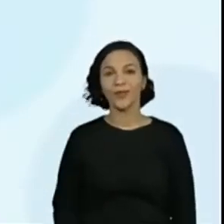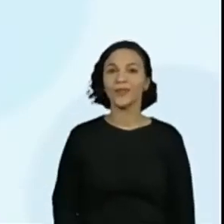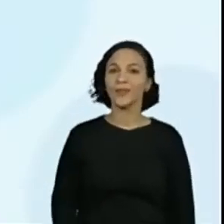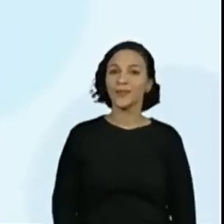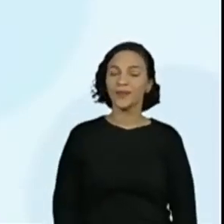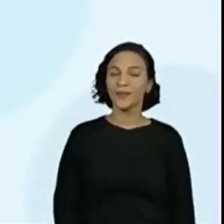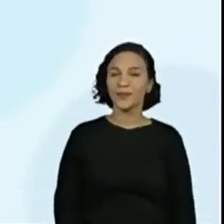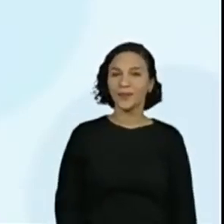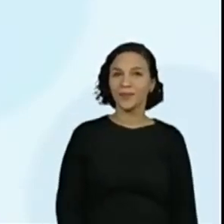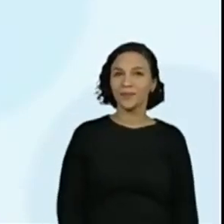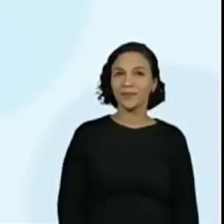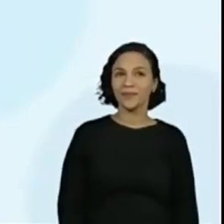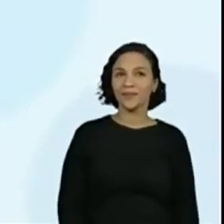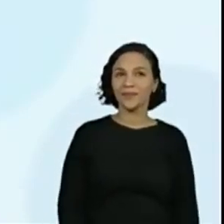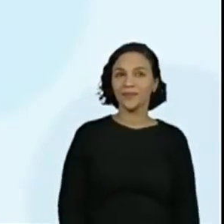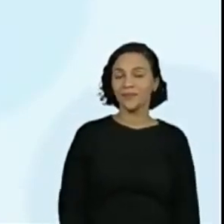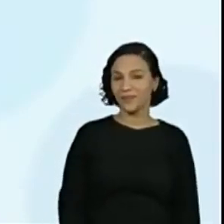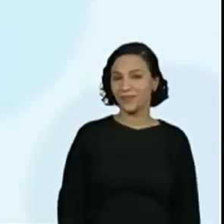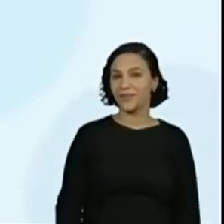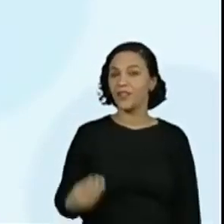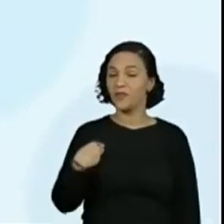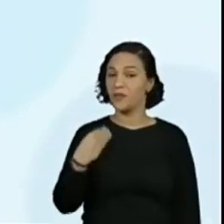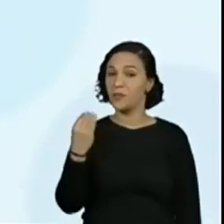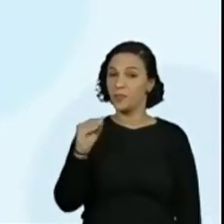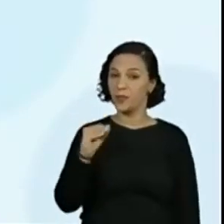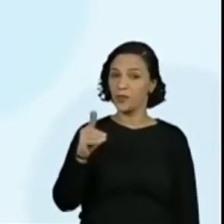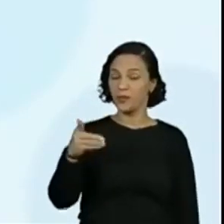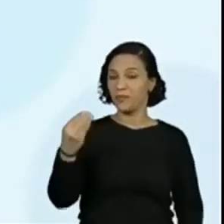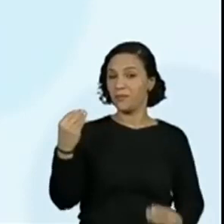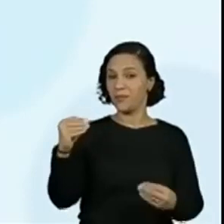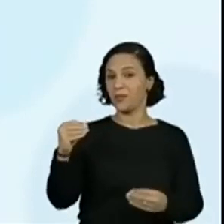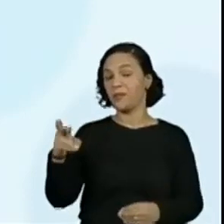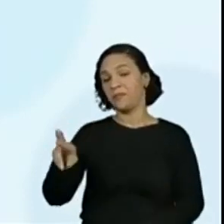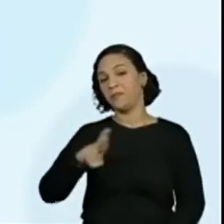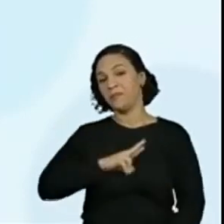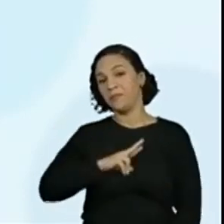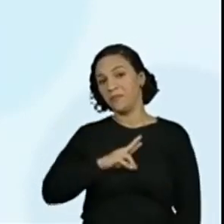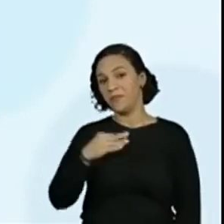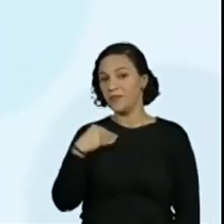27. Eu vou colocar o que eles estão colocando pra gente. Será? Não é?